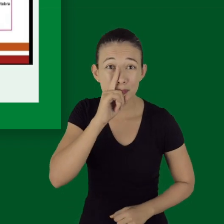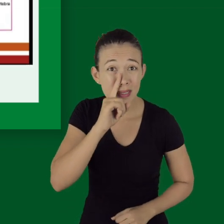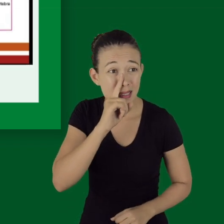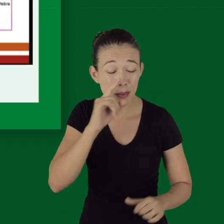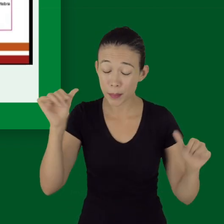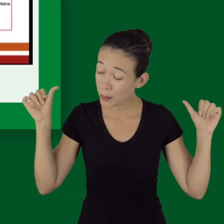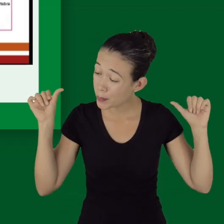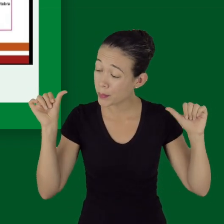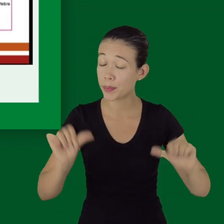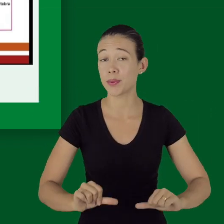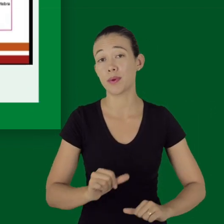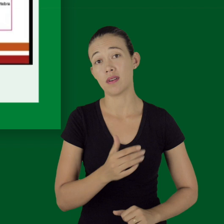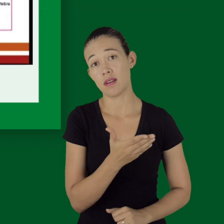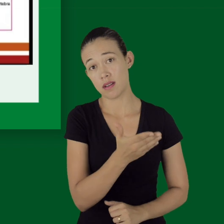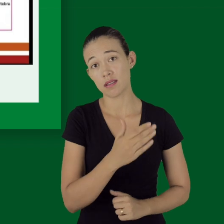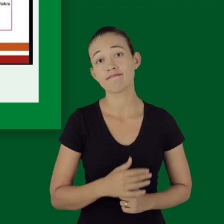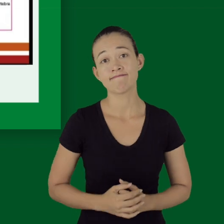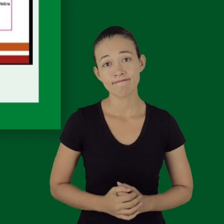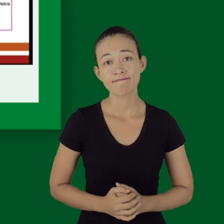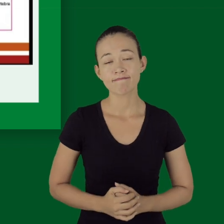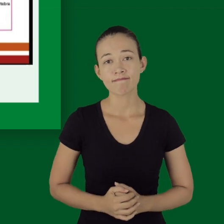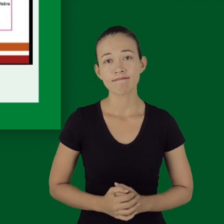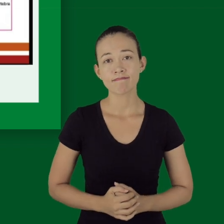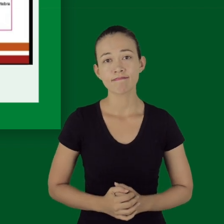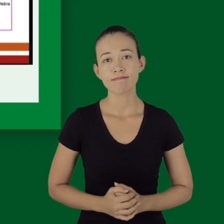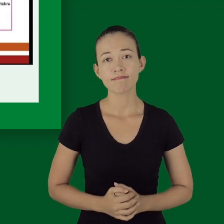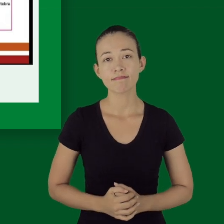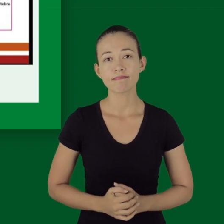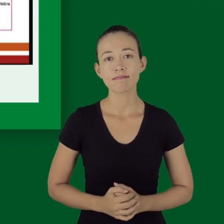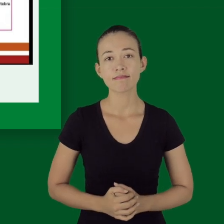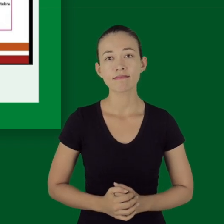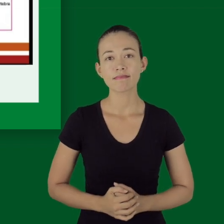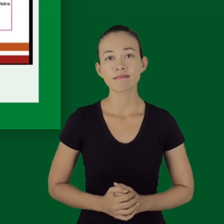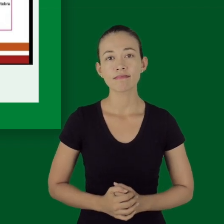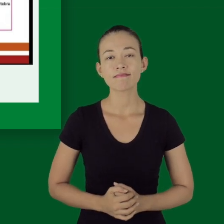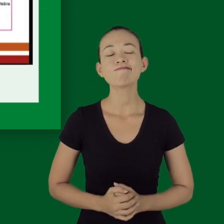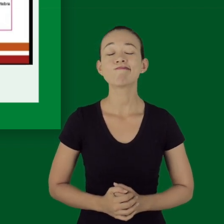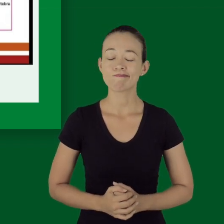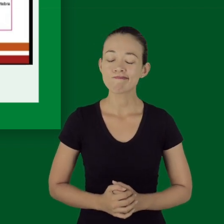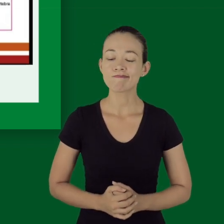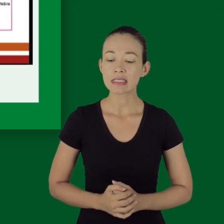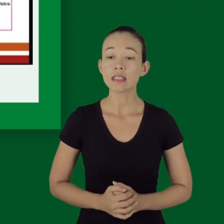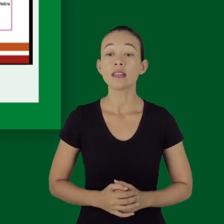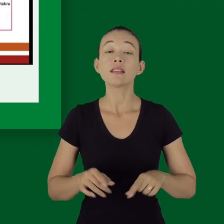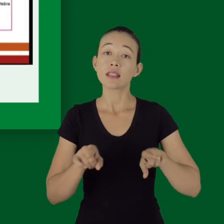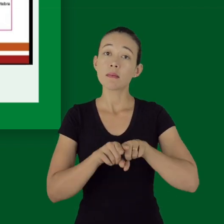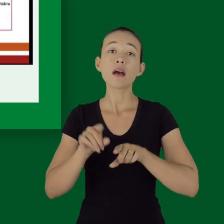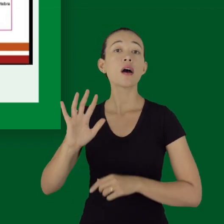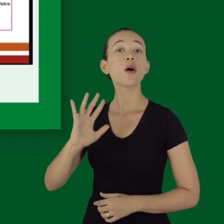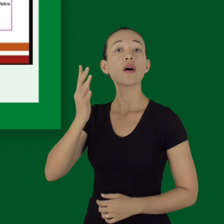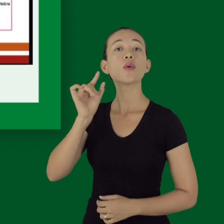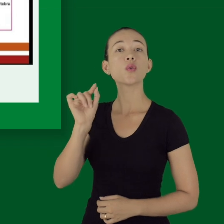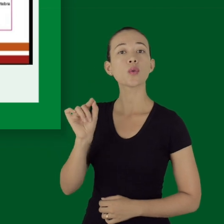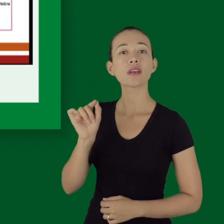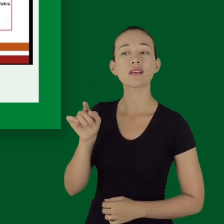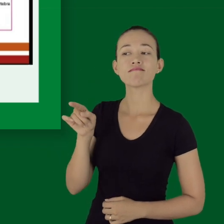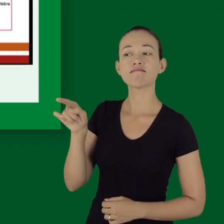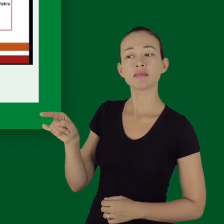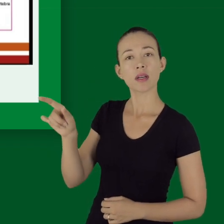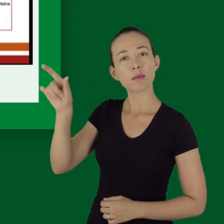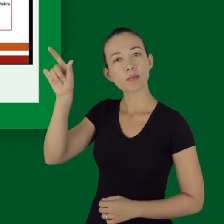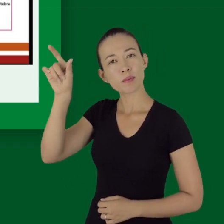que ocorre muito em relação à violência é o tal da síndrome do sacode